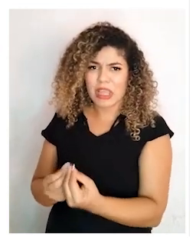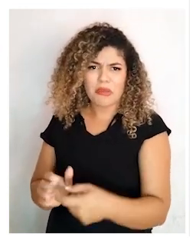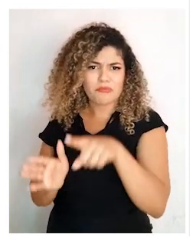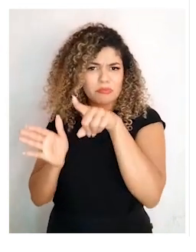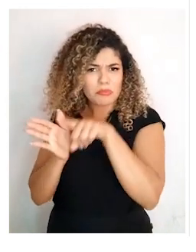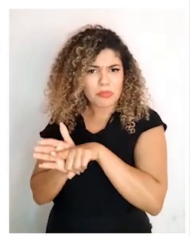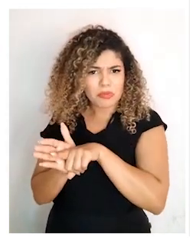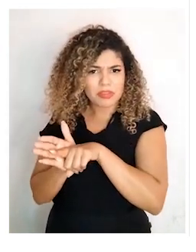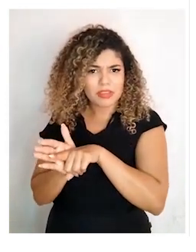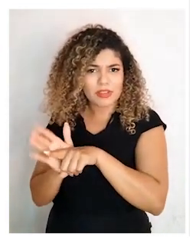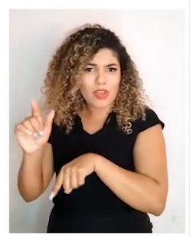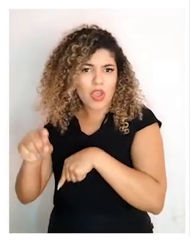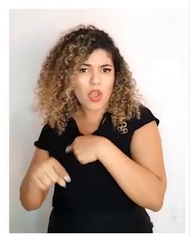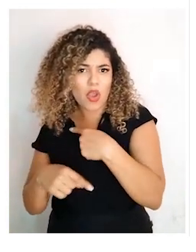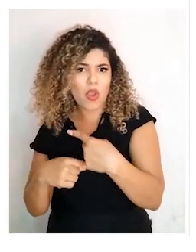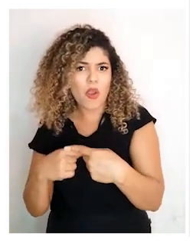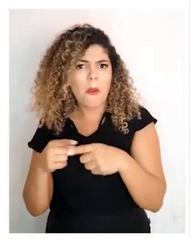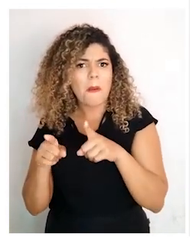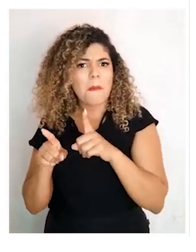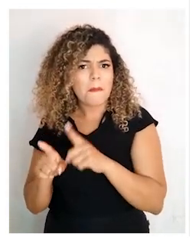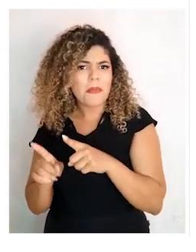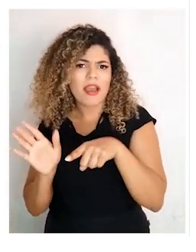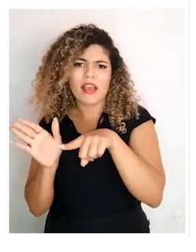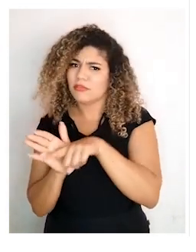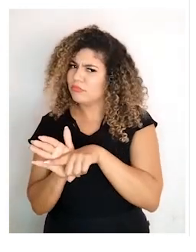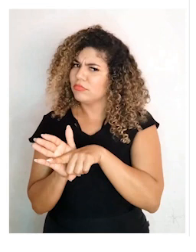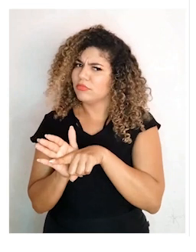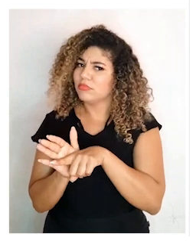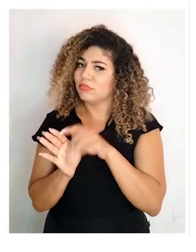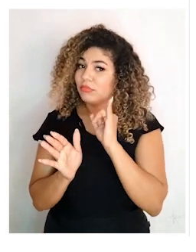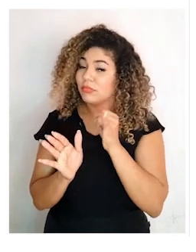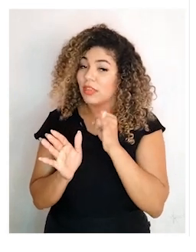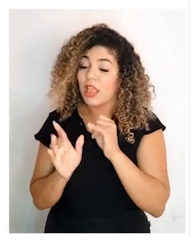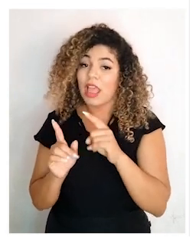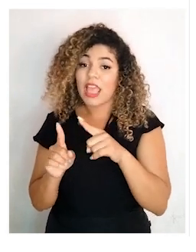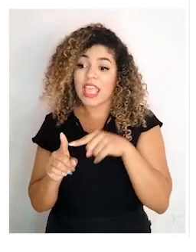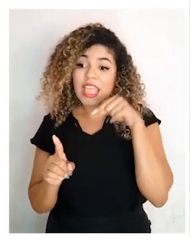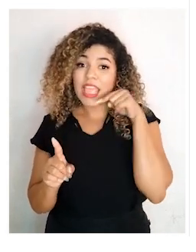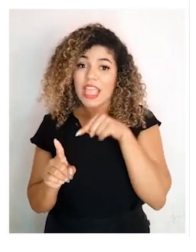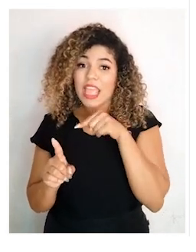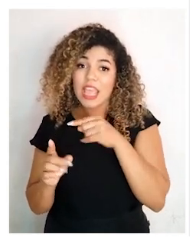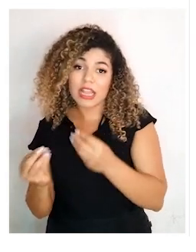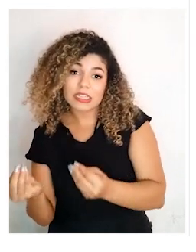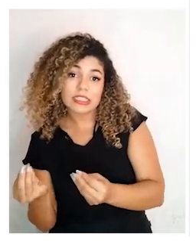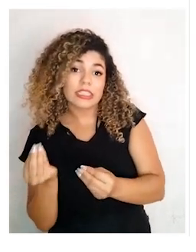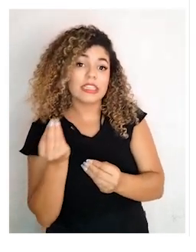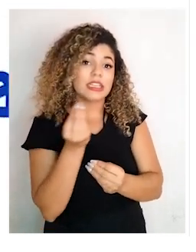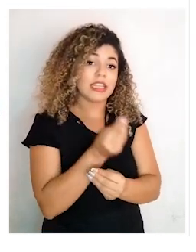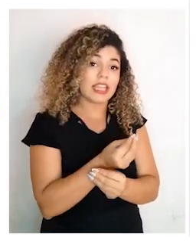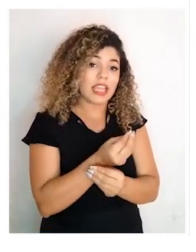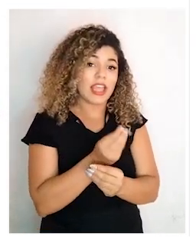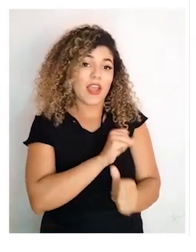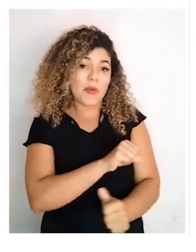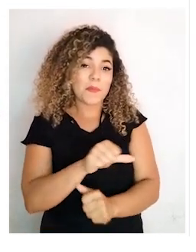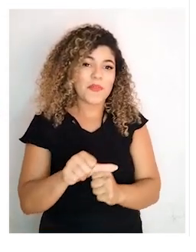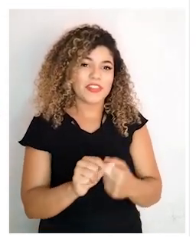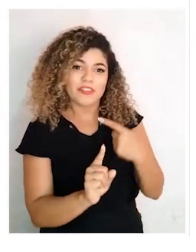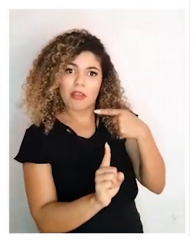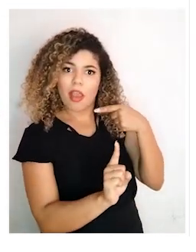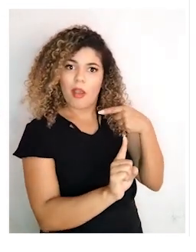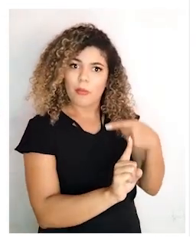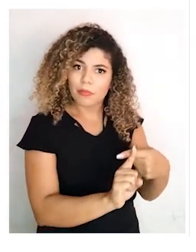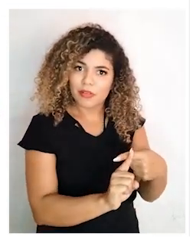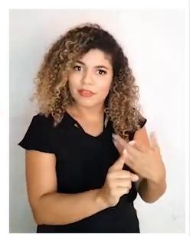negativa, pois os elétrons têm carga negativa, e o material que doou elétrons assume carga